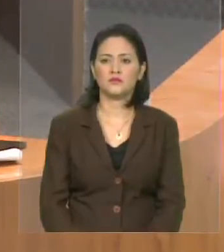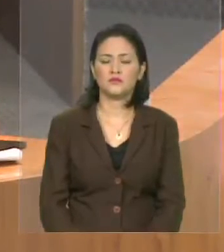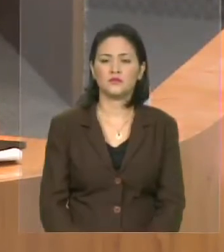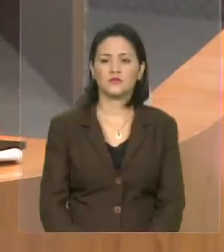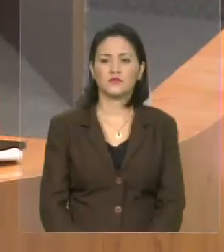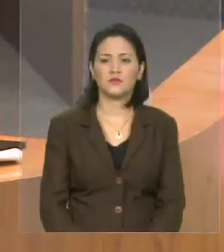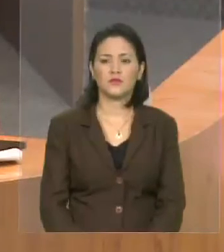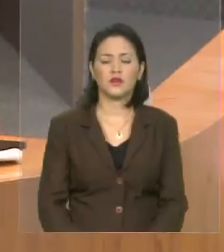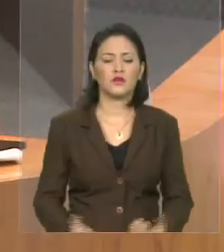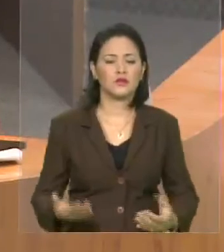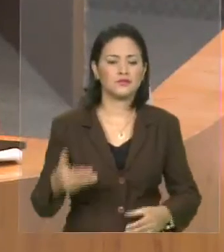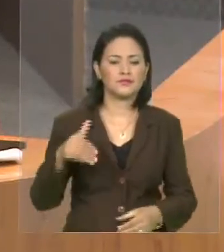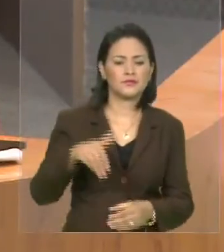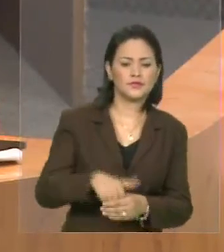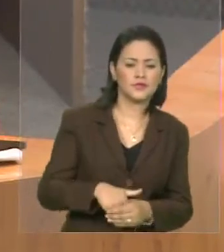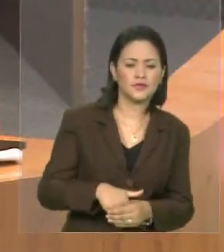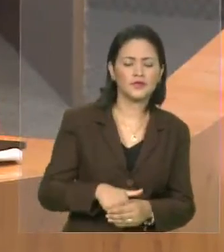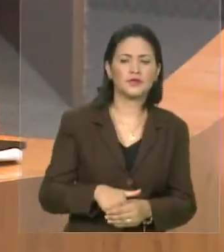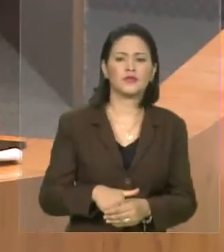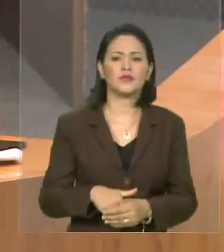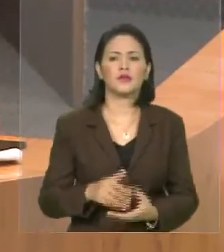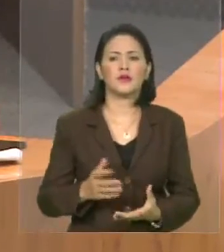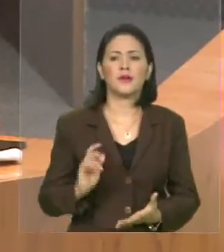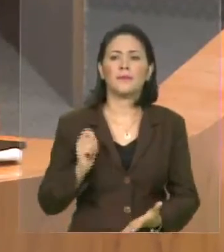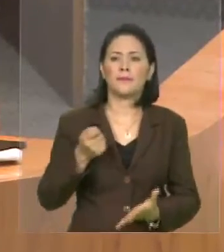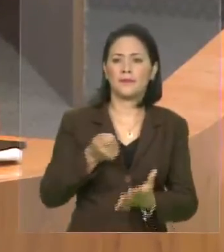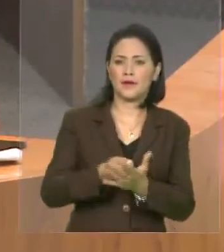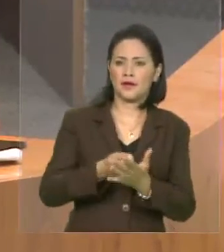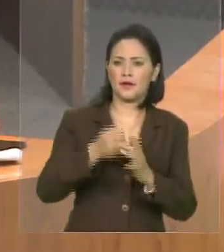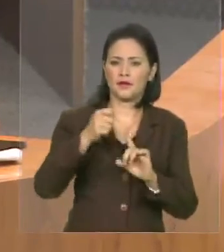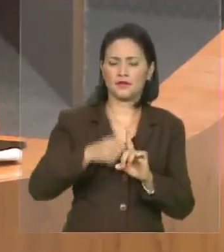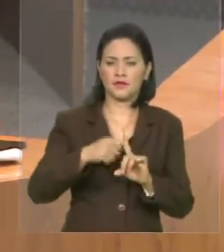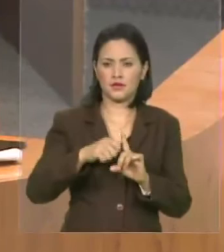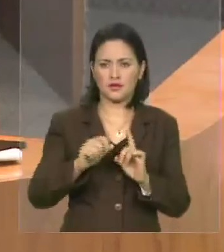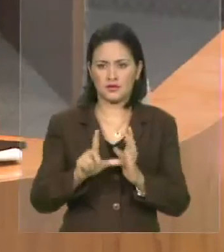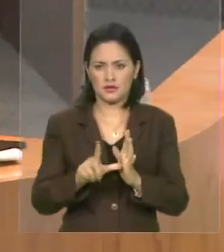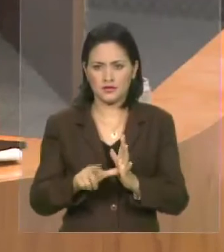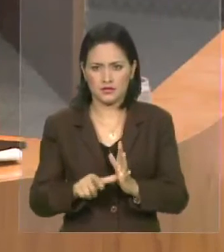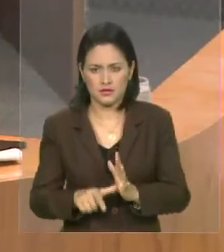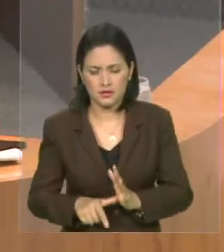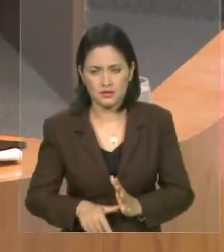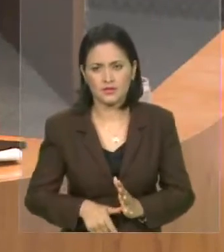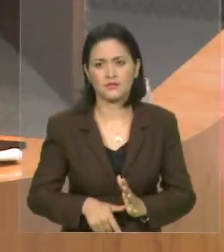eleição, pagar salários atrasados para